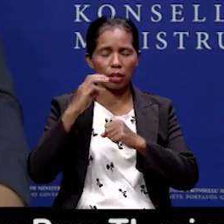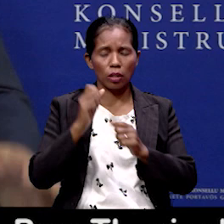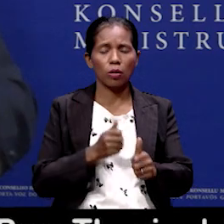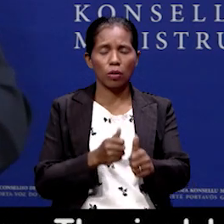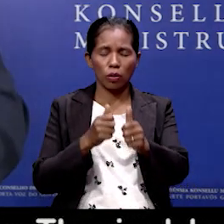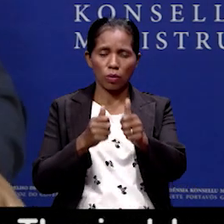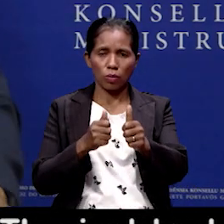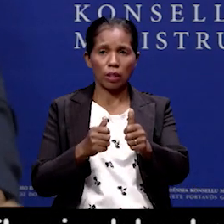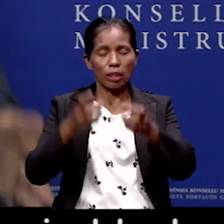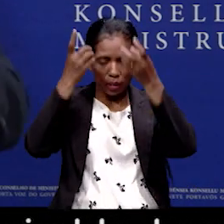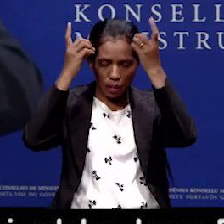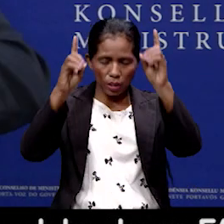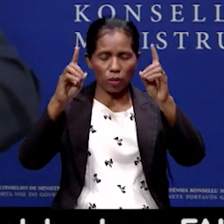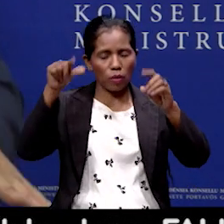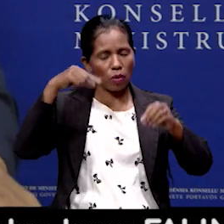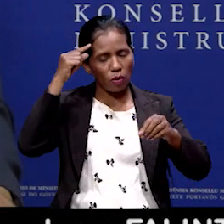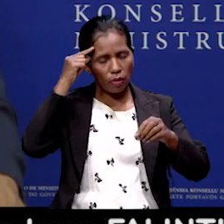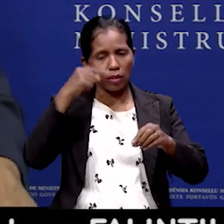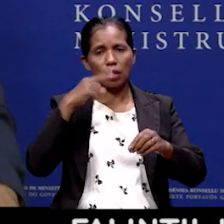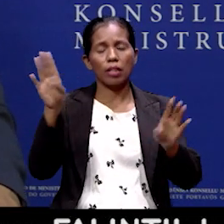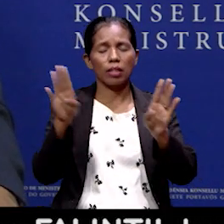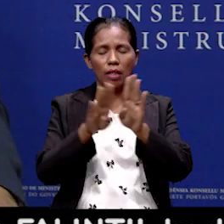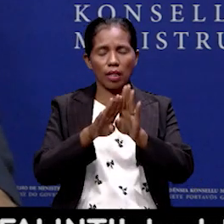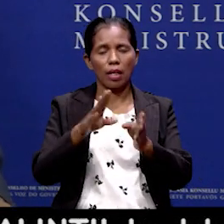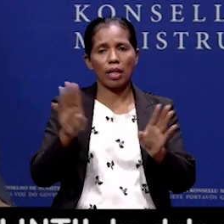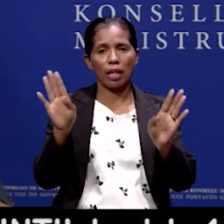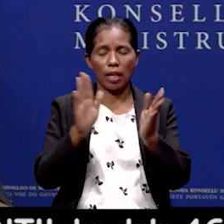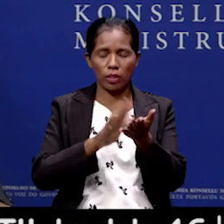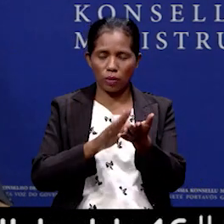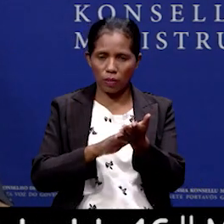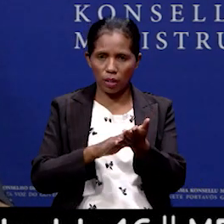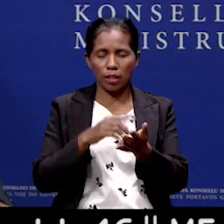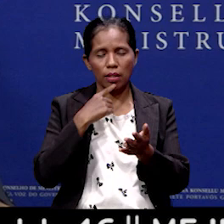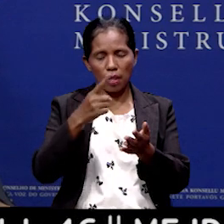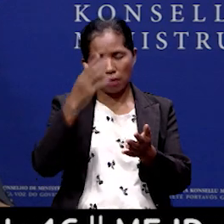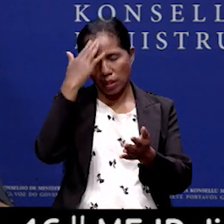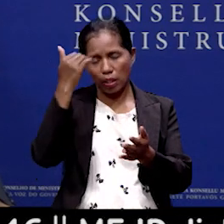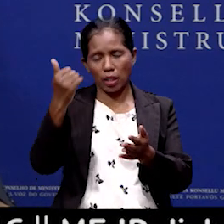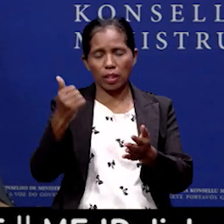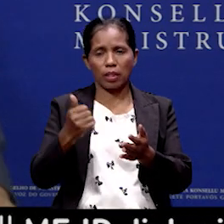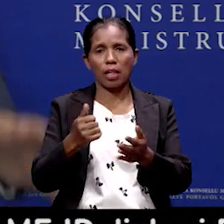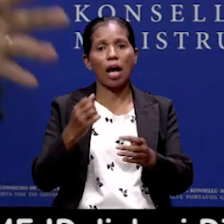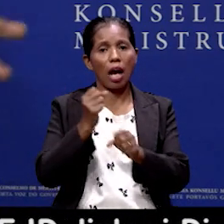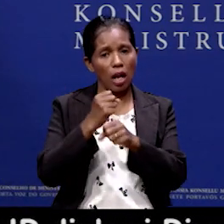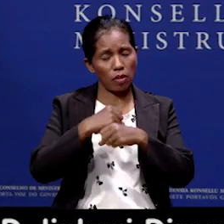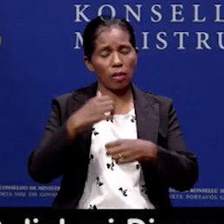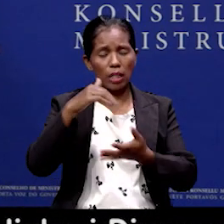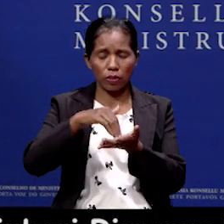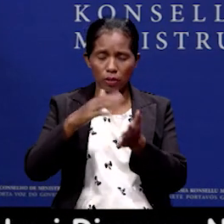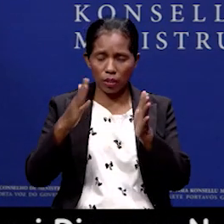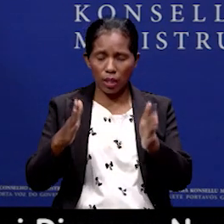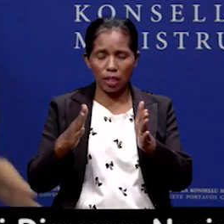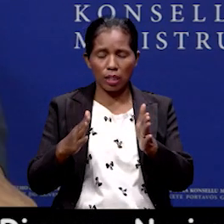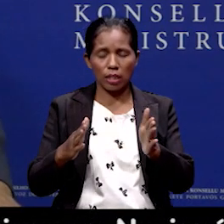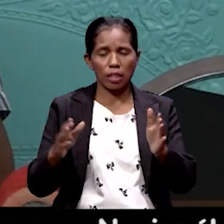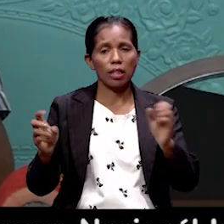-aprendizagem foi razão número infecção COVID-19 aumenta halo estudantes sai vítima tambalaco-materia